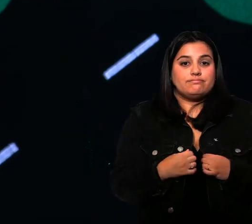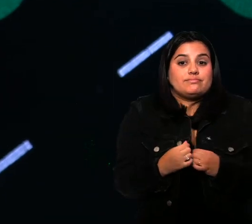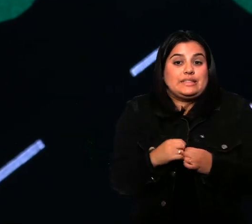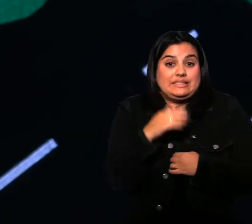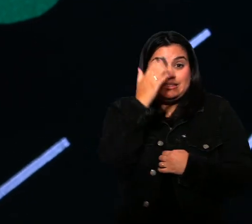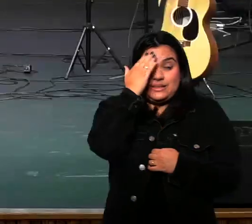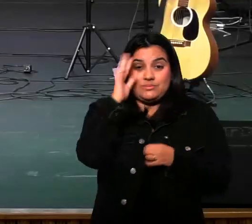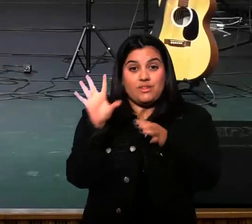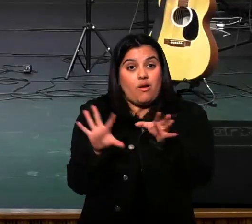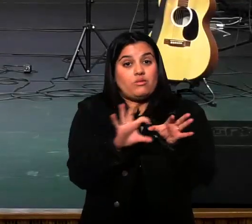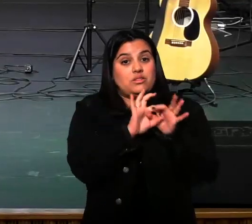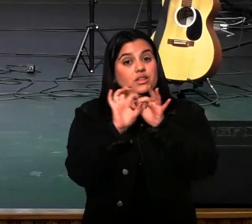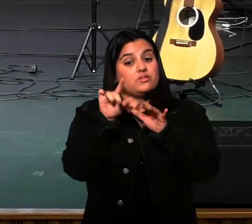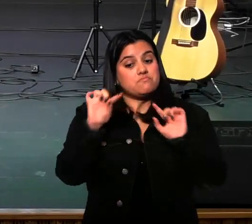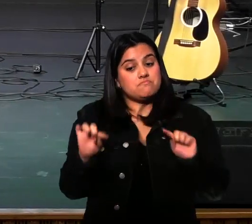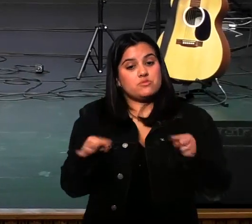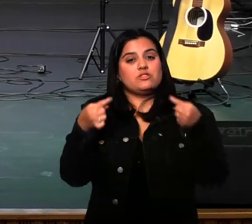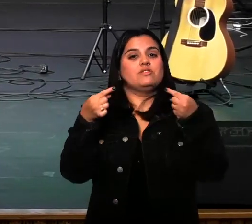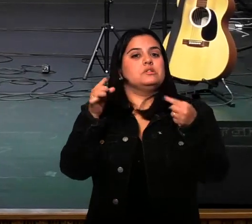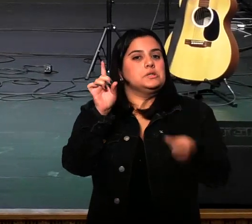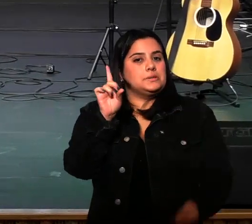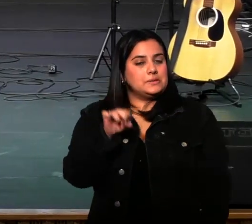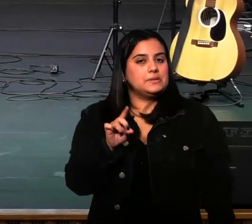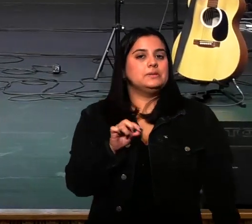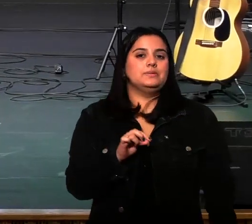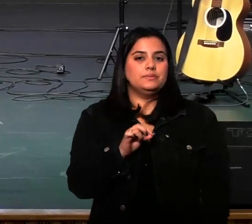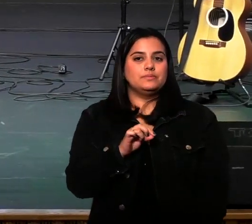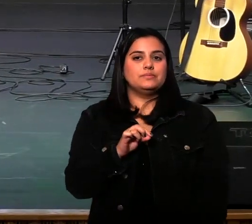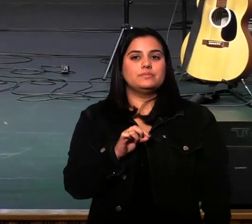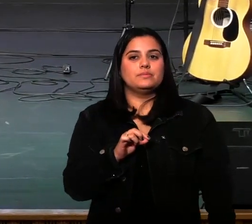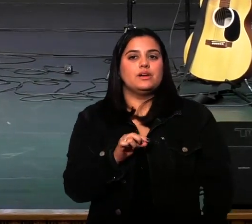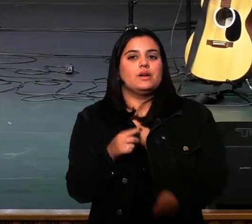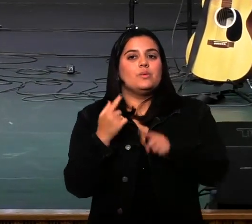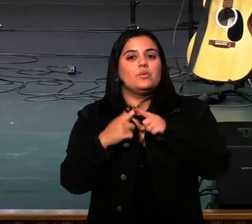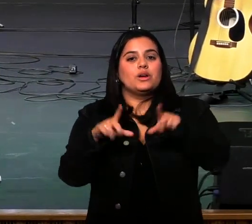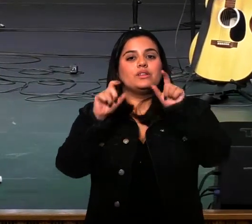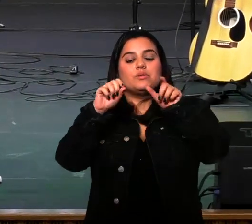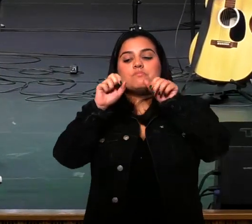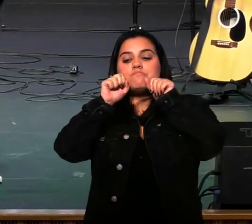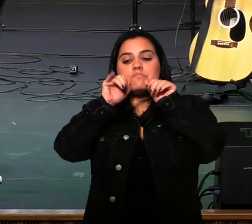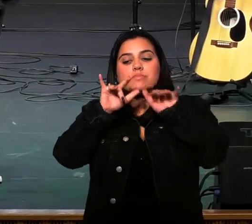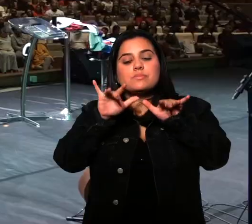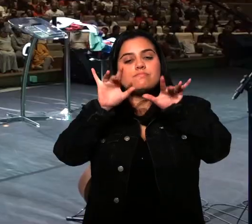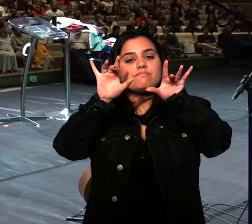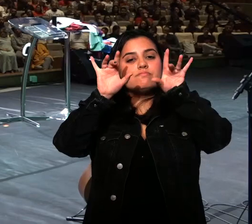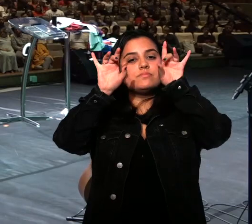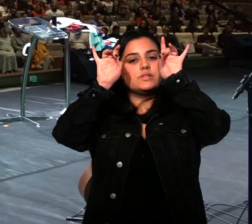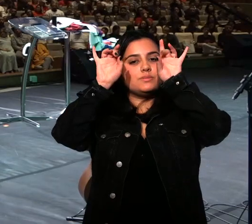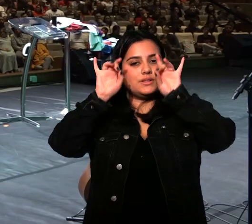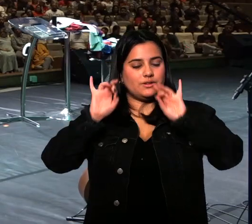desafio da igreja, mas ela é um grande desafio porque ela tem uma bênção especial.